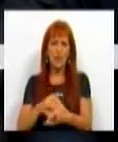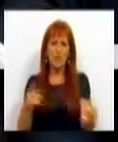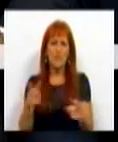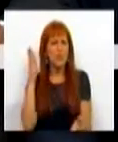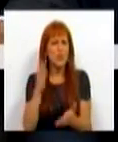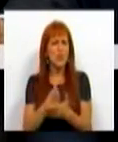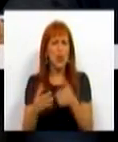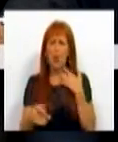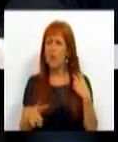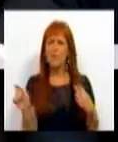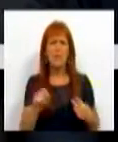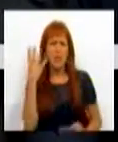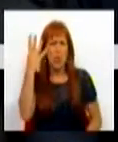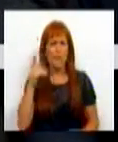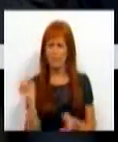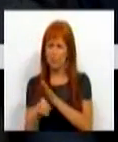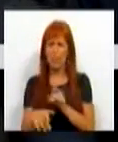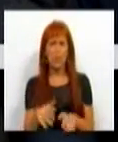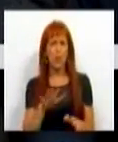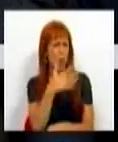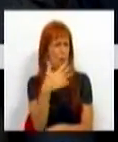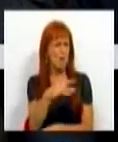em apenas meses, já colocou